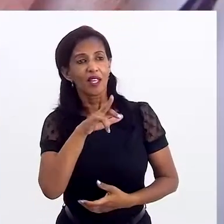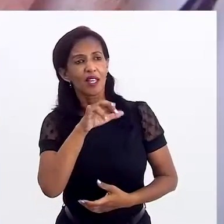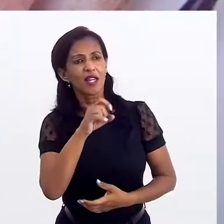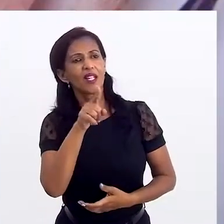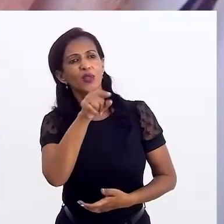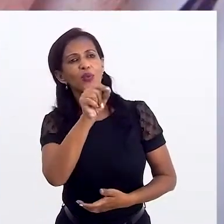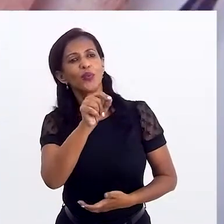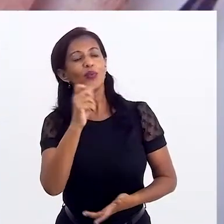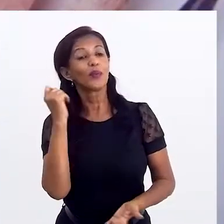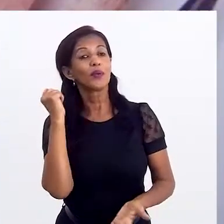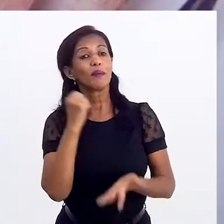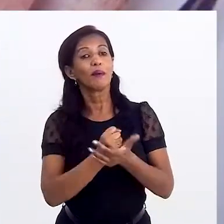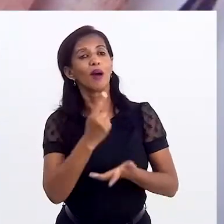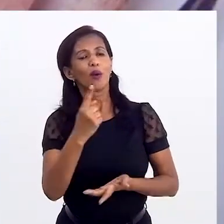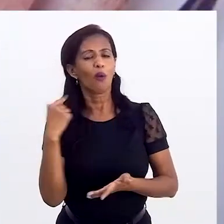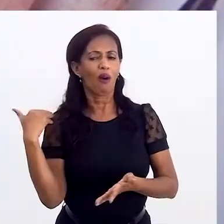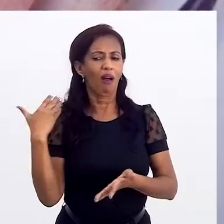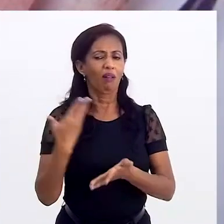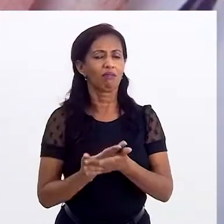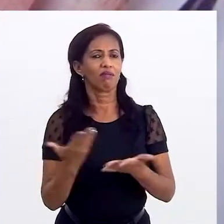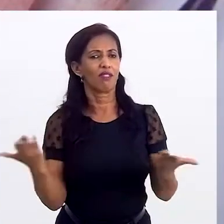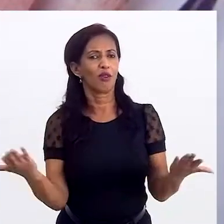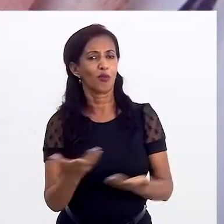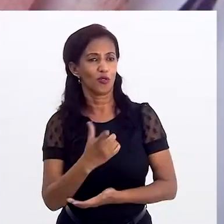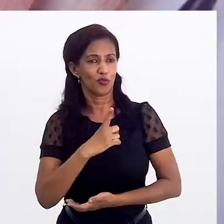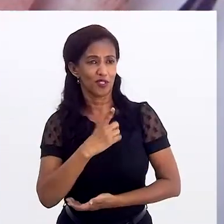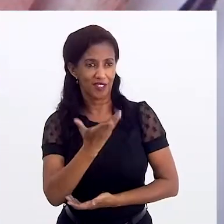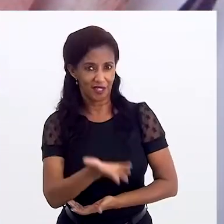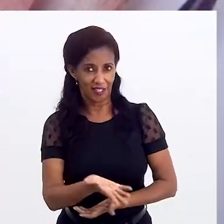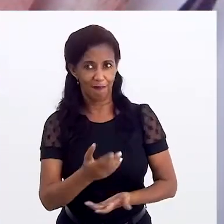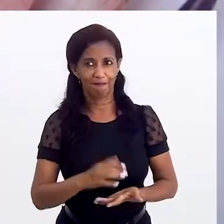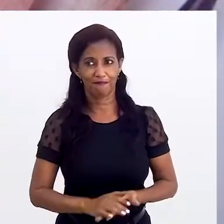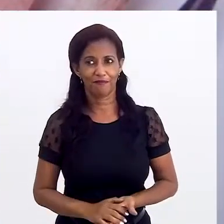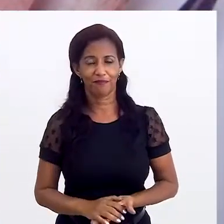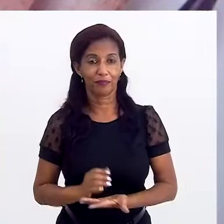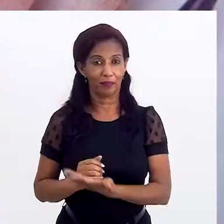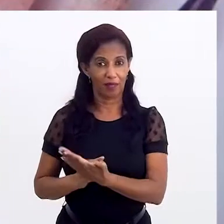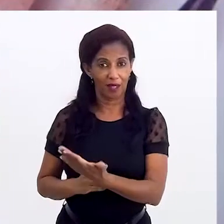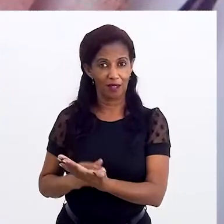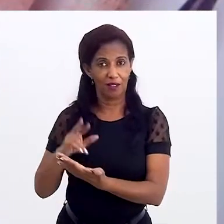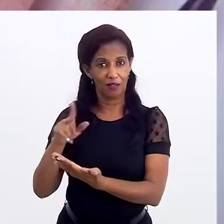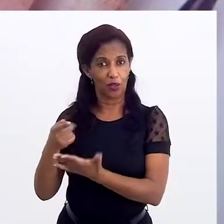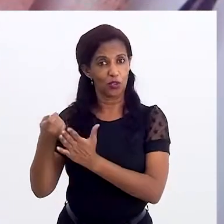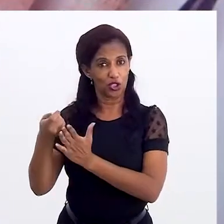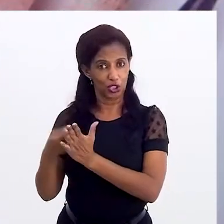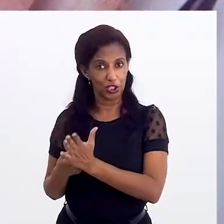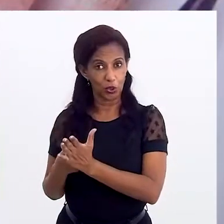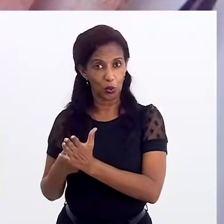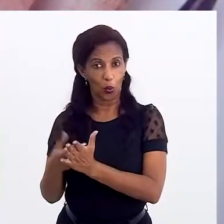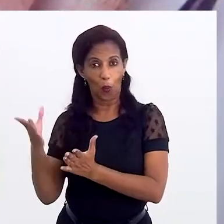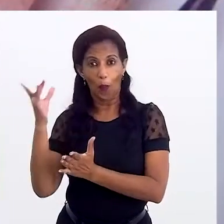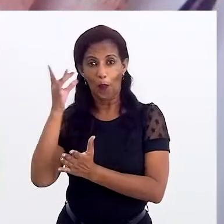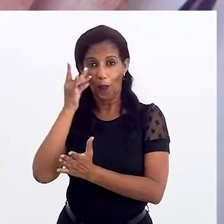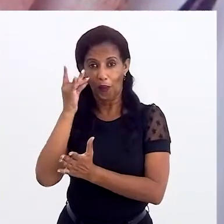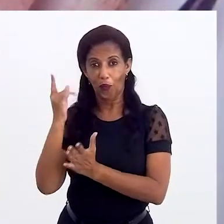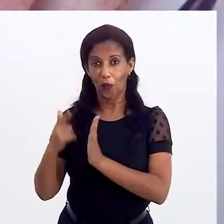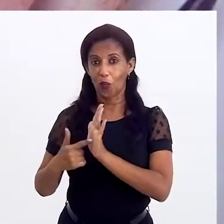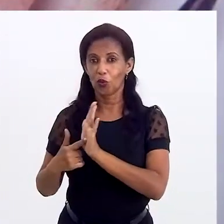dúvida. Cleiton, e o que te marcou aí, que você traz até hoje? O Cleiton estava falando desse escritor, né,